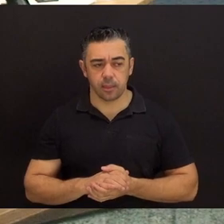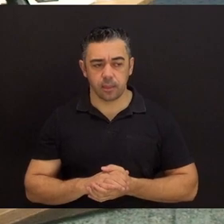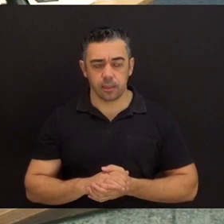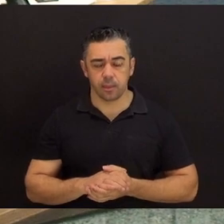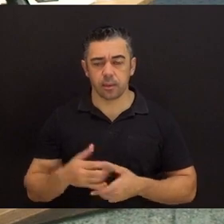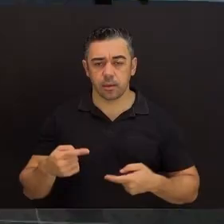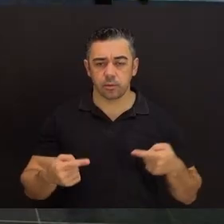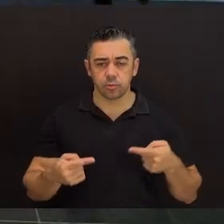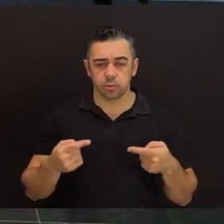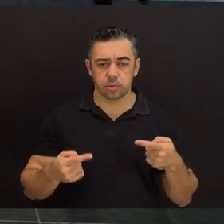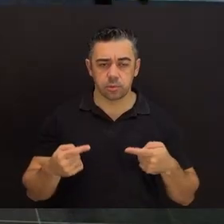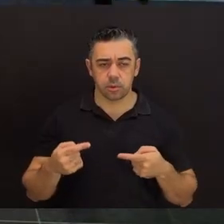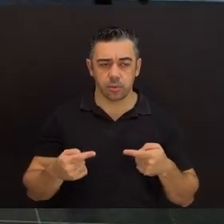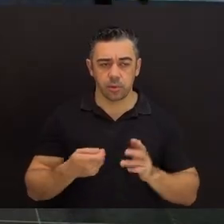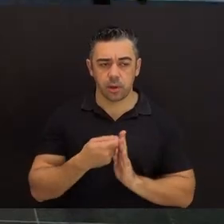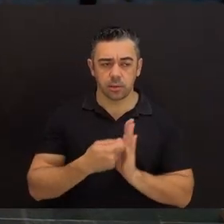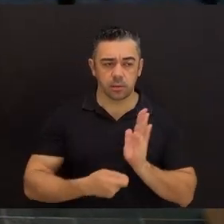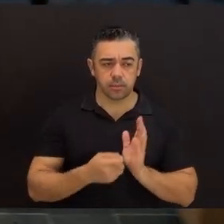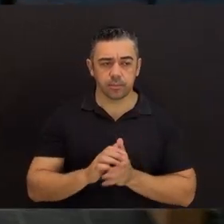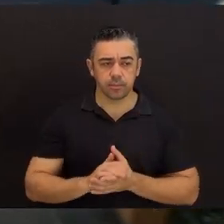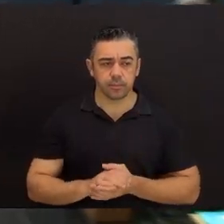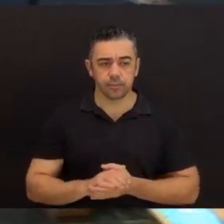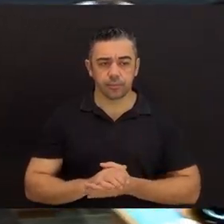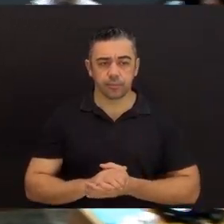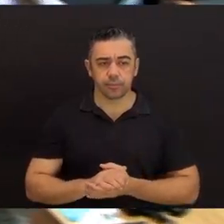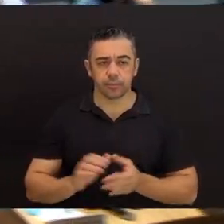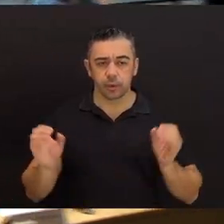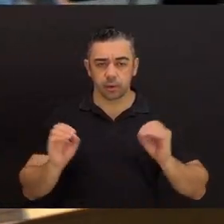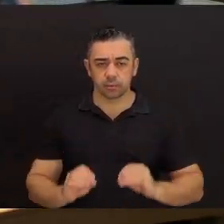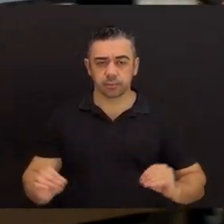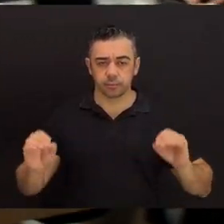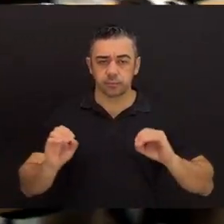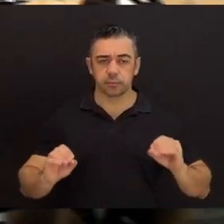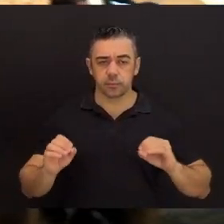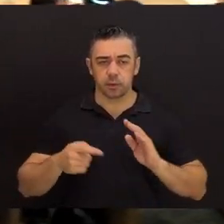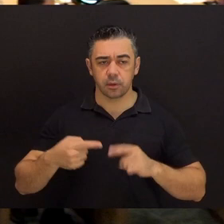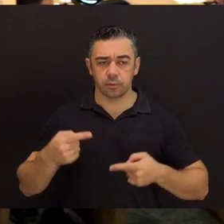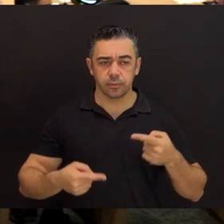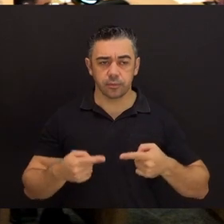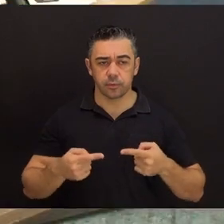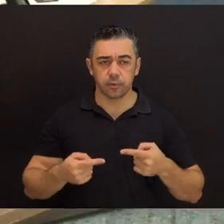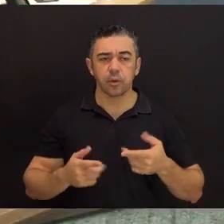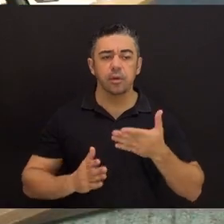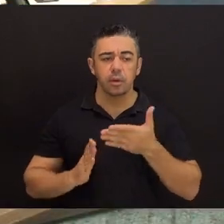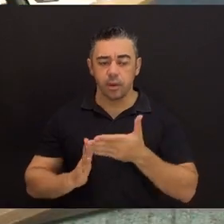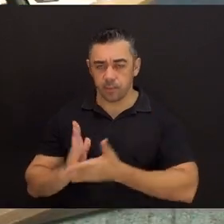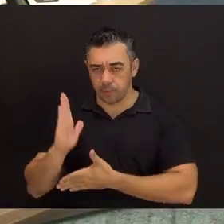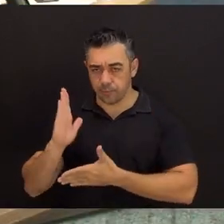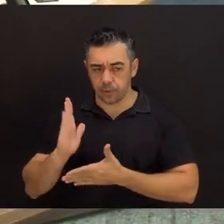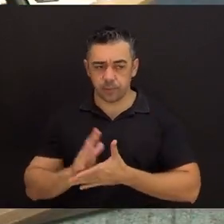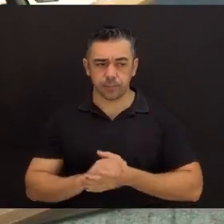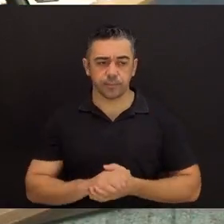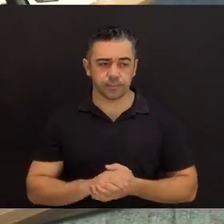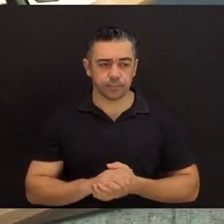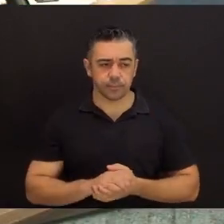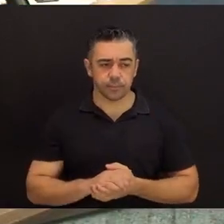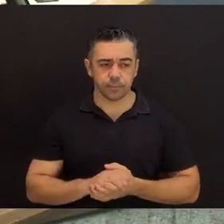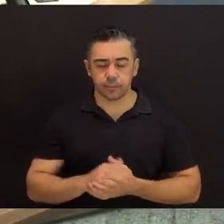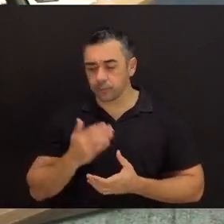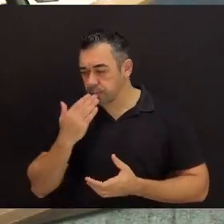assim colocamos gente não haver na discussão consideramos a mesma aprovada